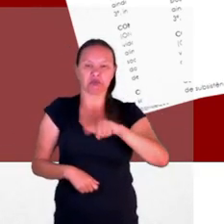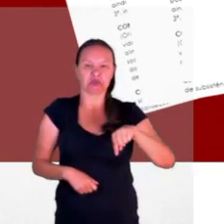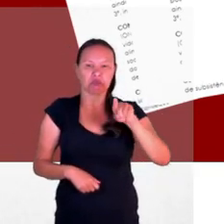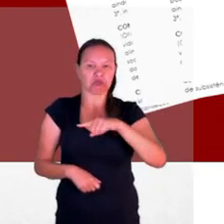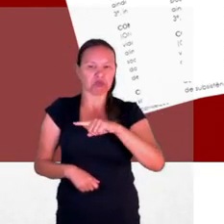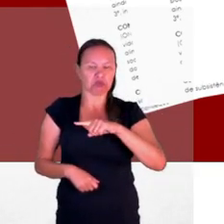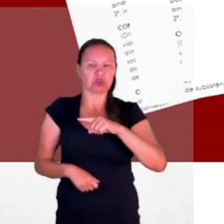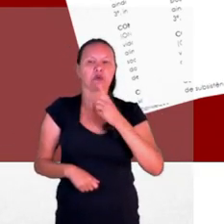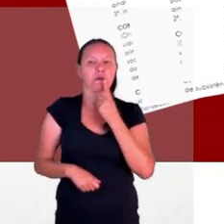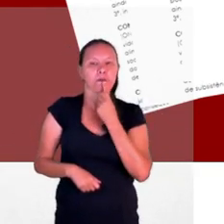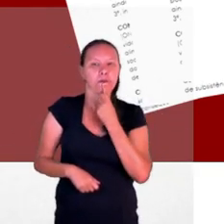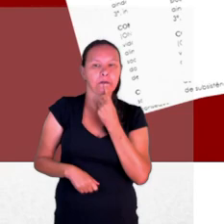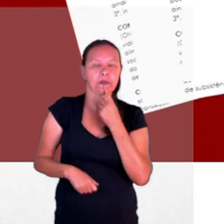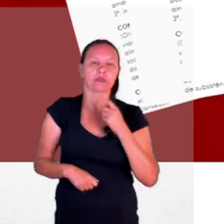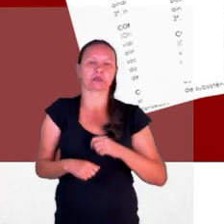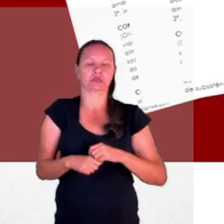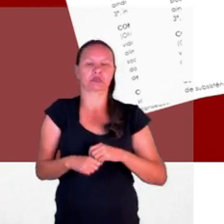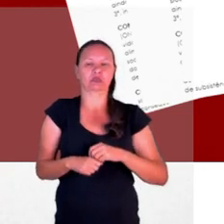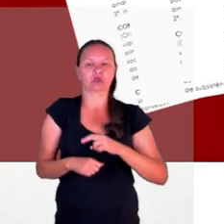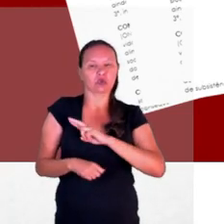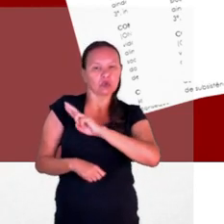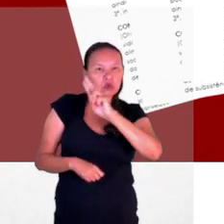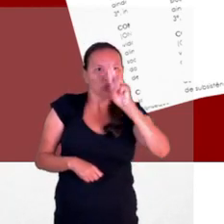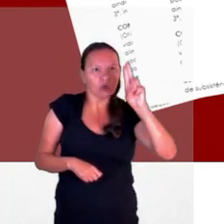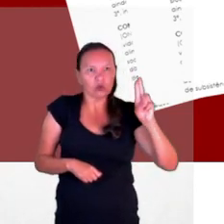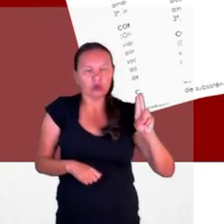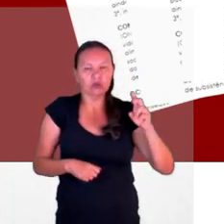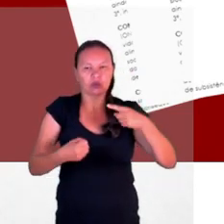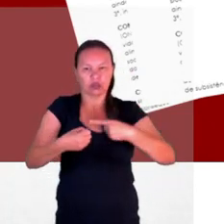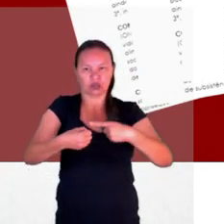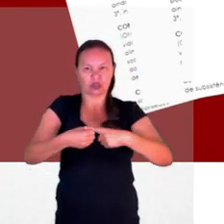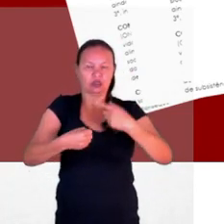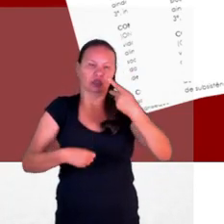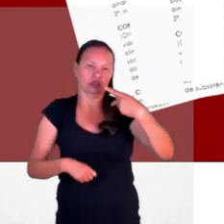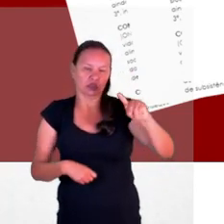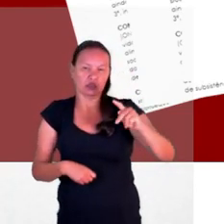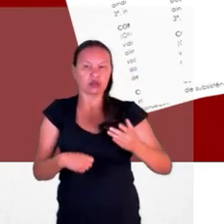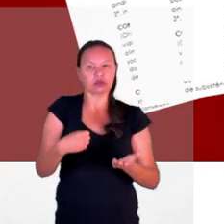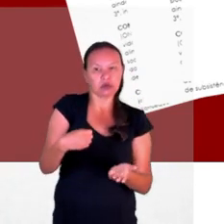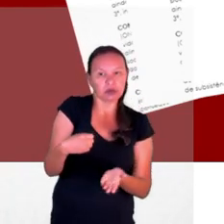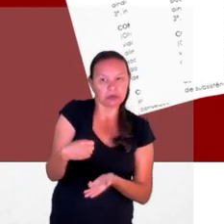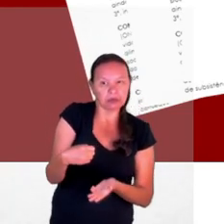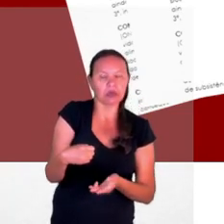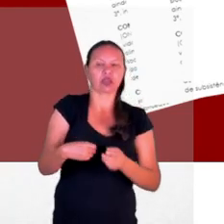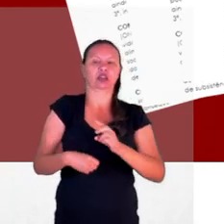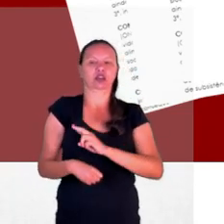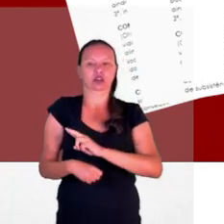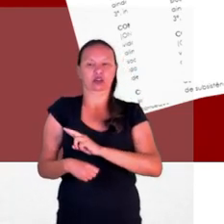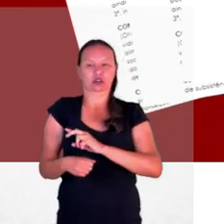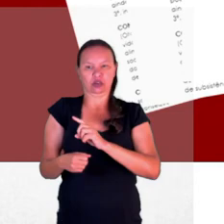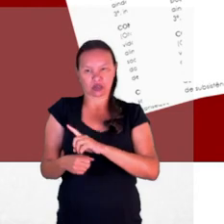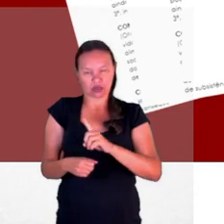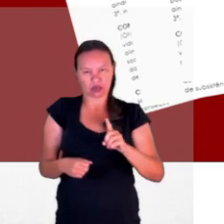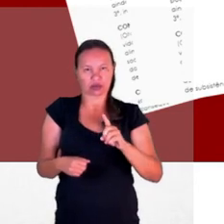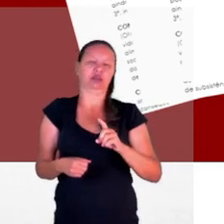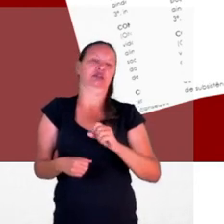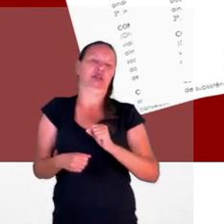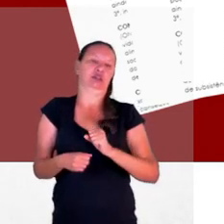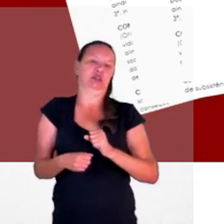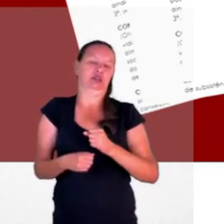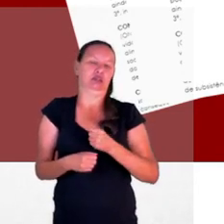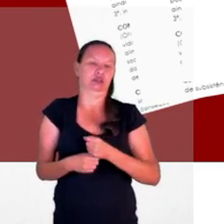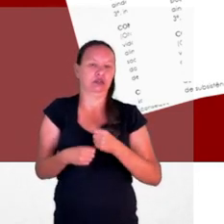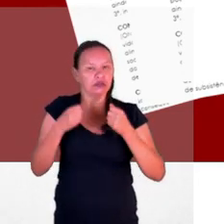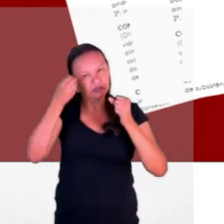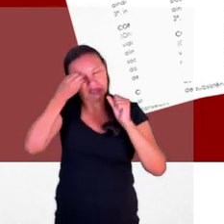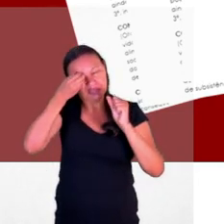ele quiser ele coloca o nome da cidade dele lá embaixo ele bota a data e leva a efeito